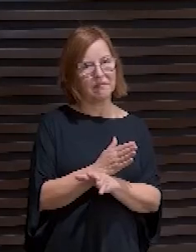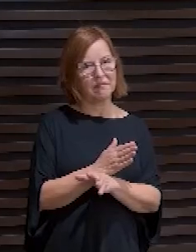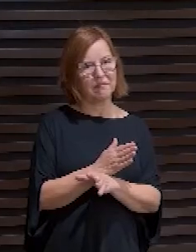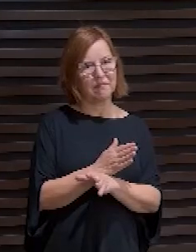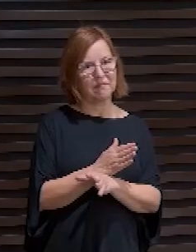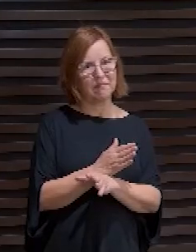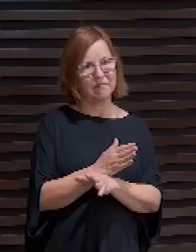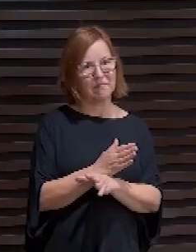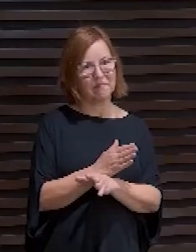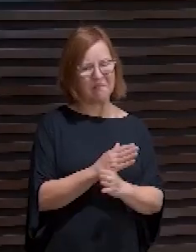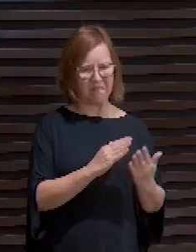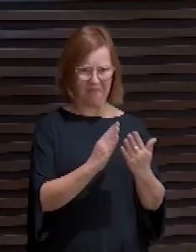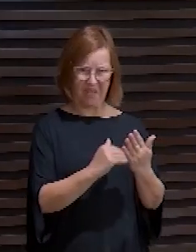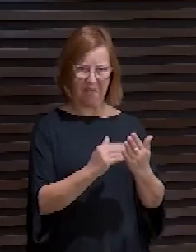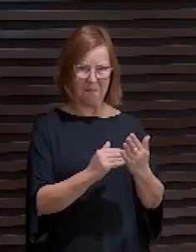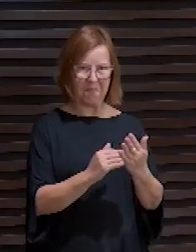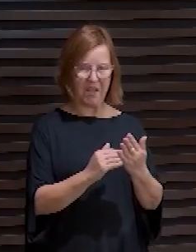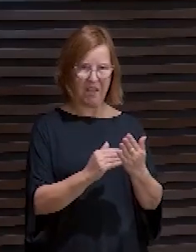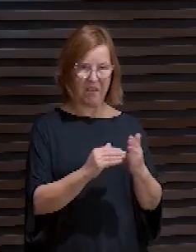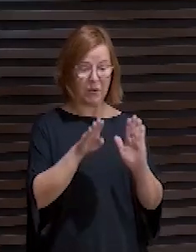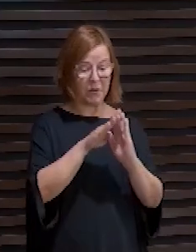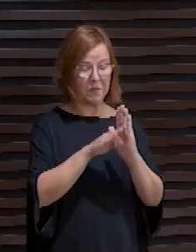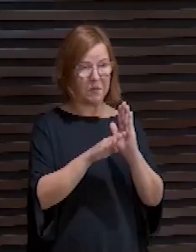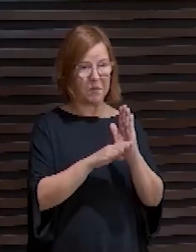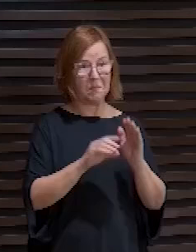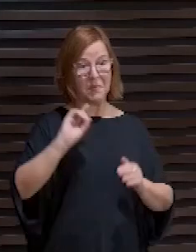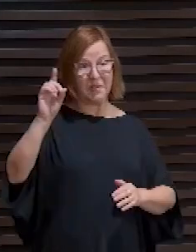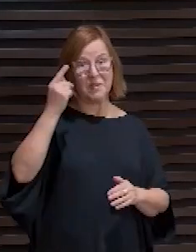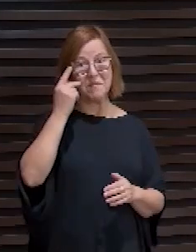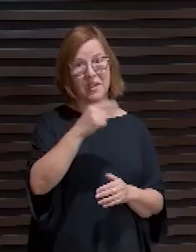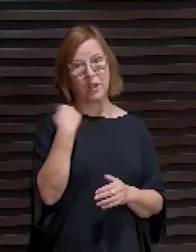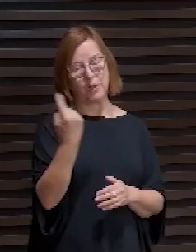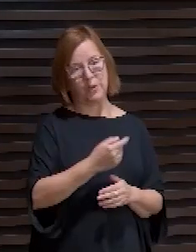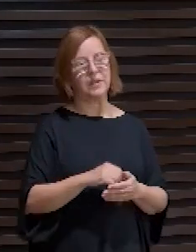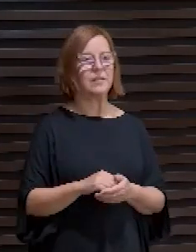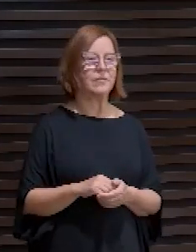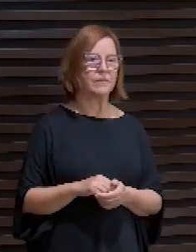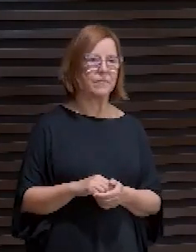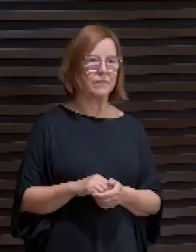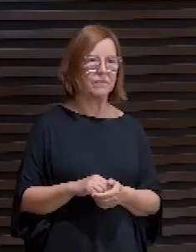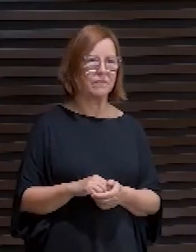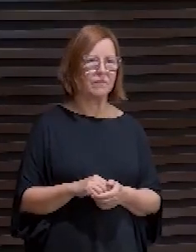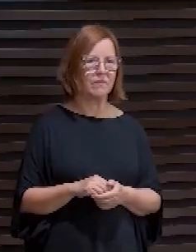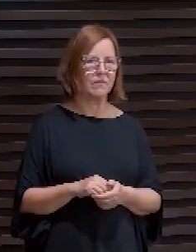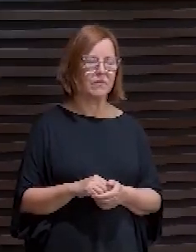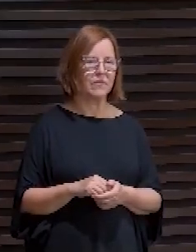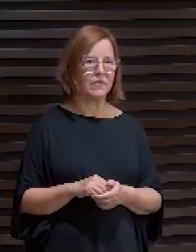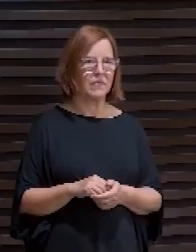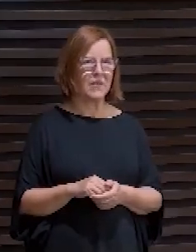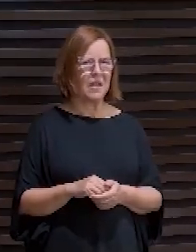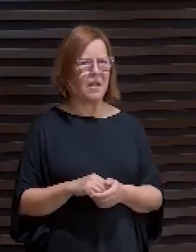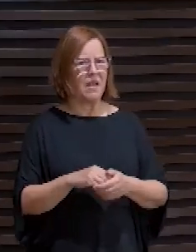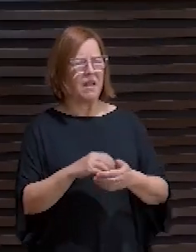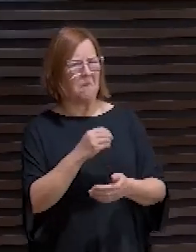abaixo daquilo que Deus quer para nós. Inclusive nessa confissão dizendo de pecados, de julgamentos, de prejuízos em nossa